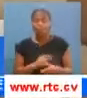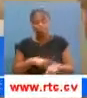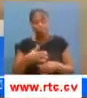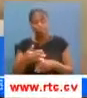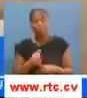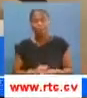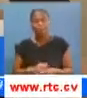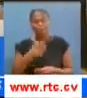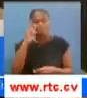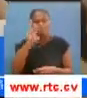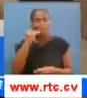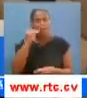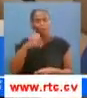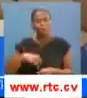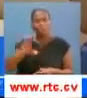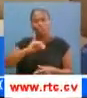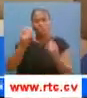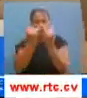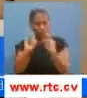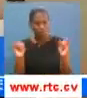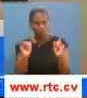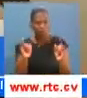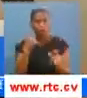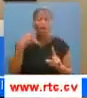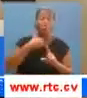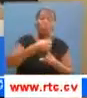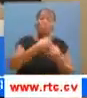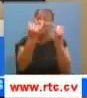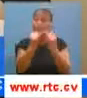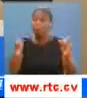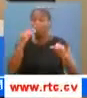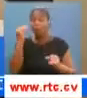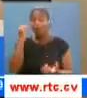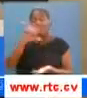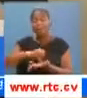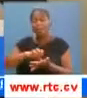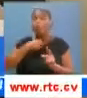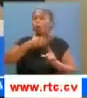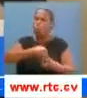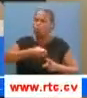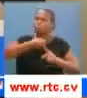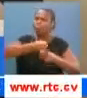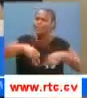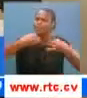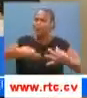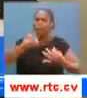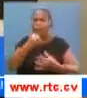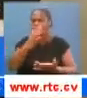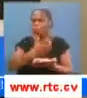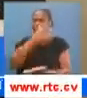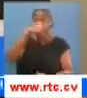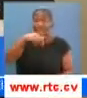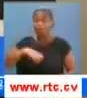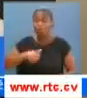mais independente em termos de operação? A luta pela independência do Banco Central é uma luta constante, não só aqui em Cabo